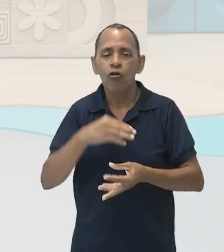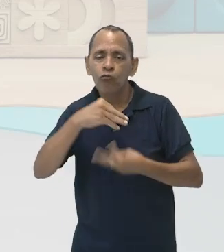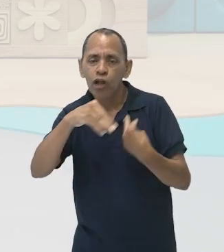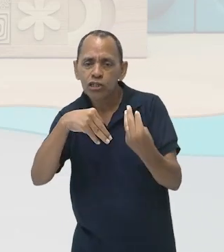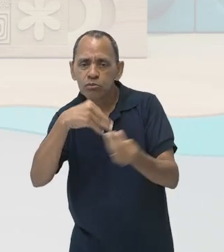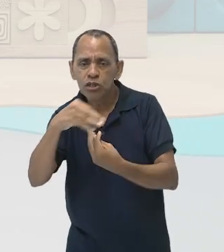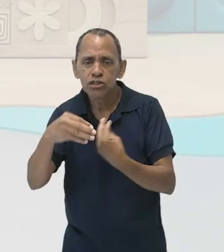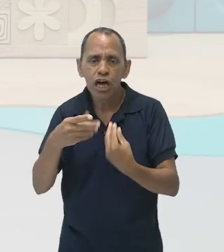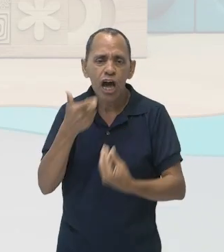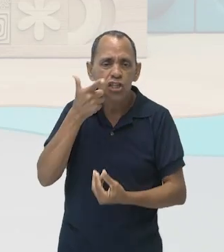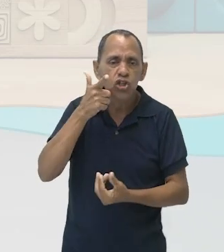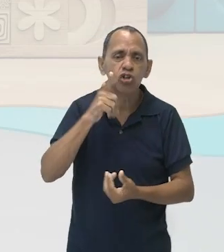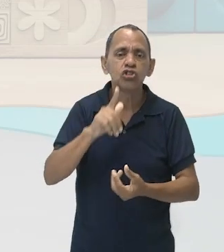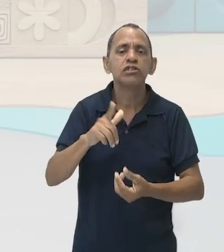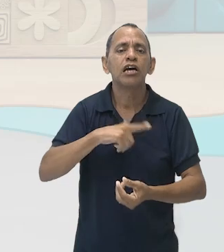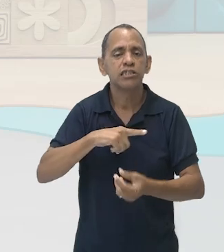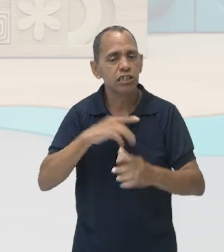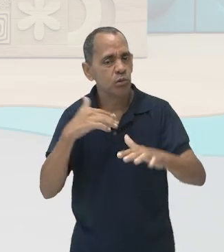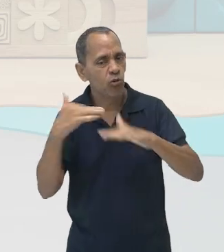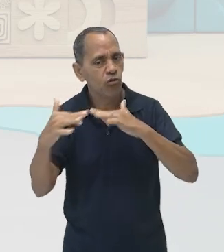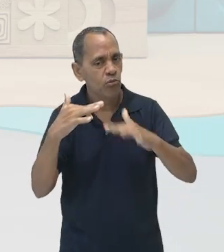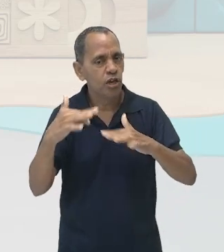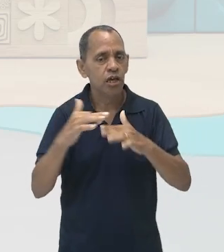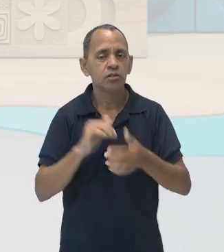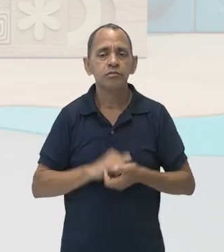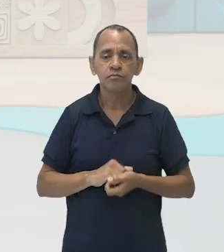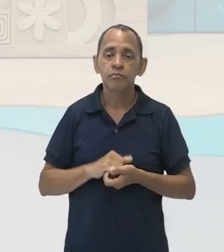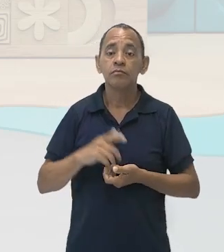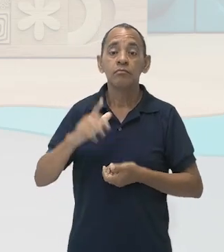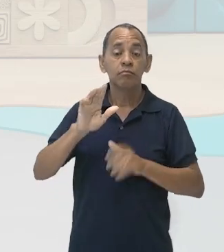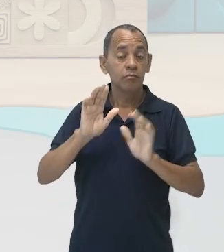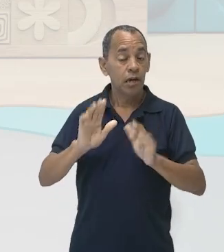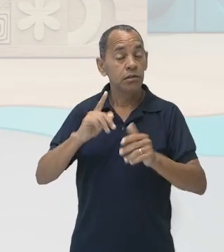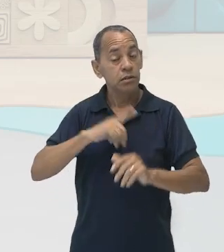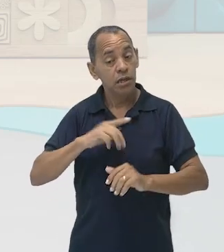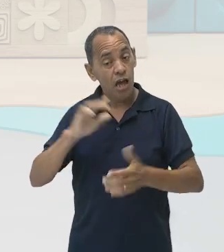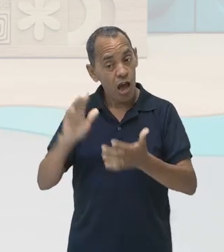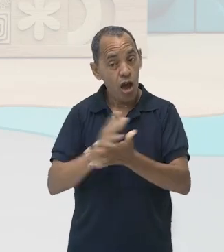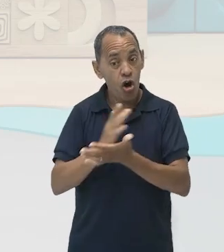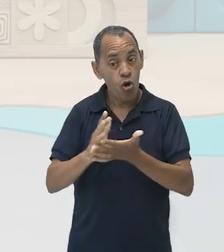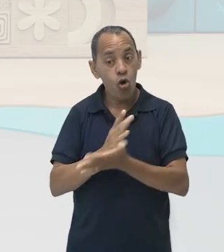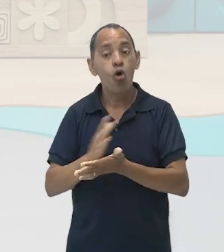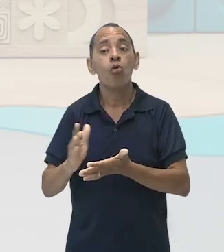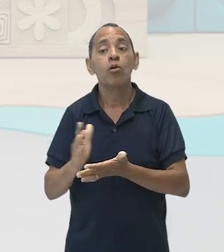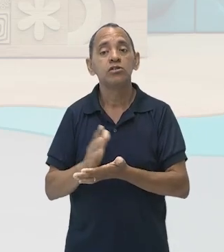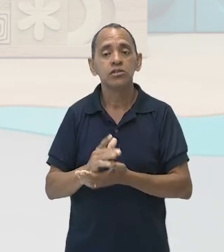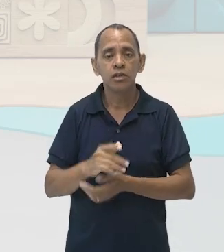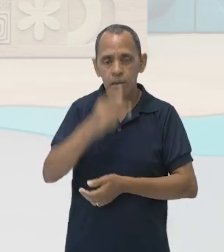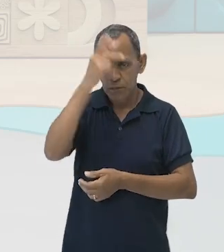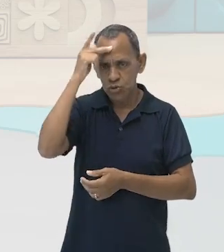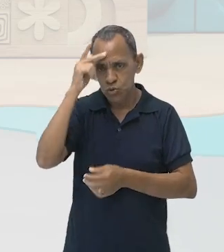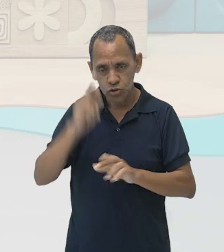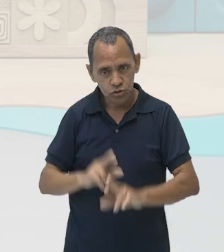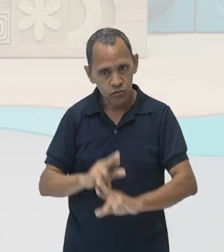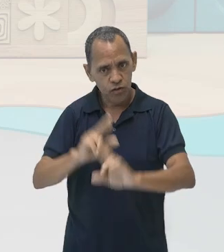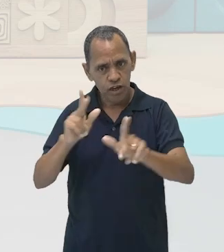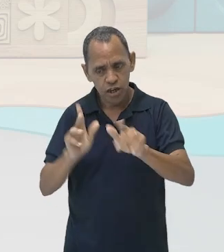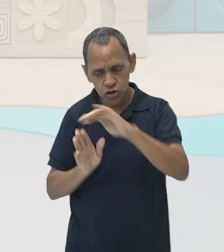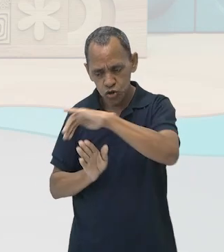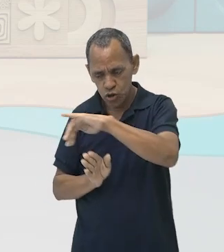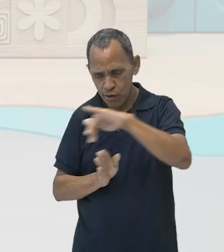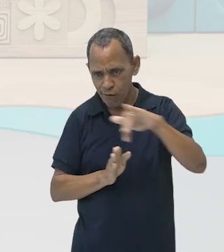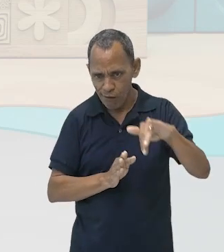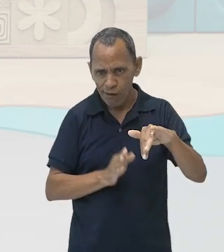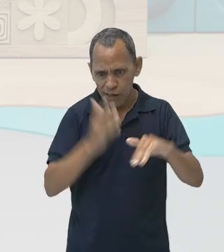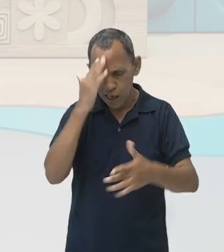Mas tem o outro lado também. Tem gente que é magro demais, e acha que não vai aguentar ali fazer